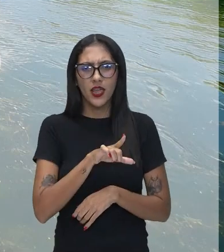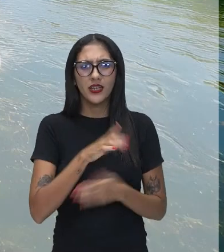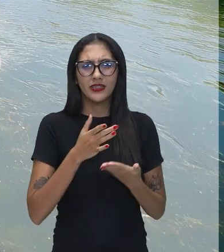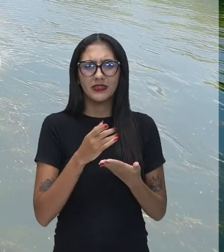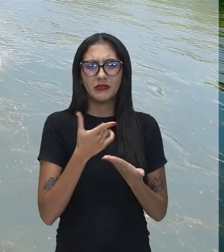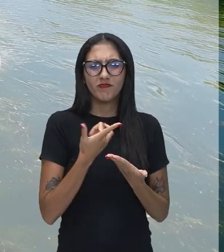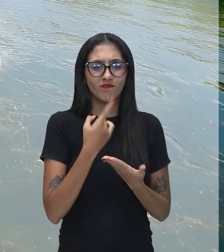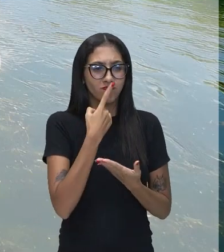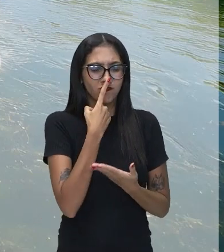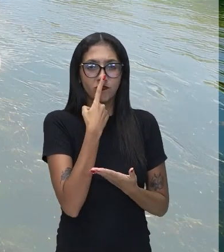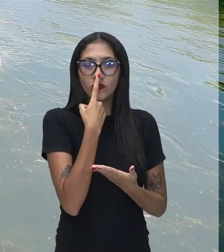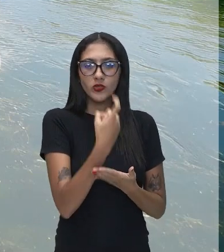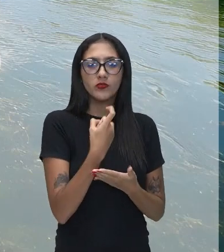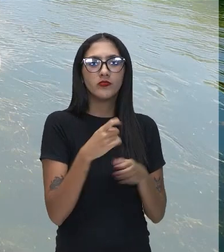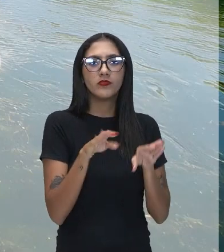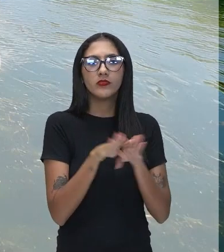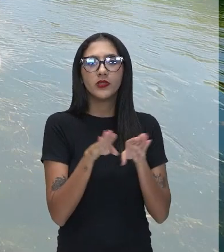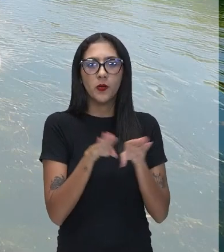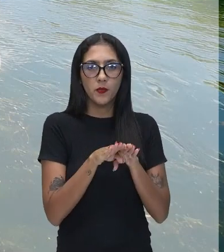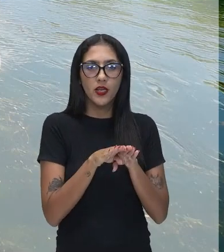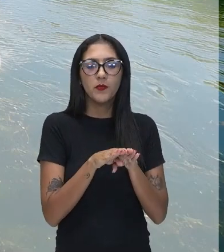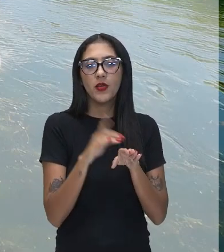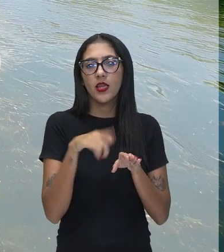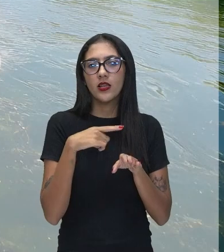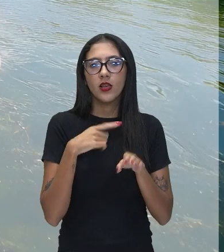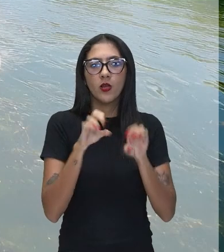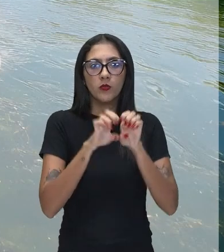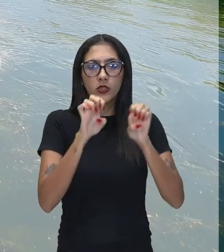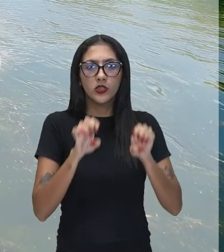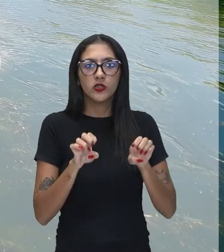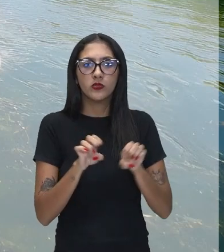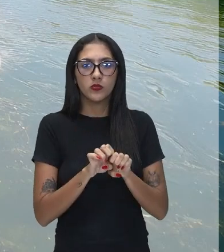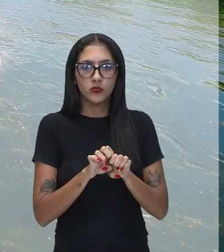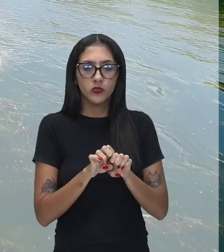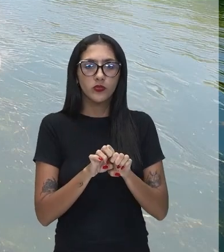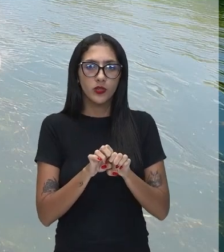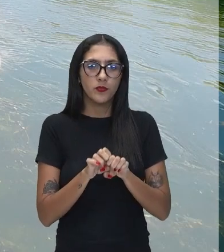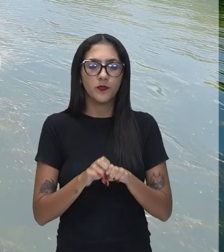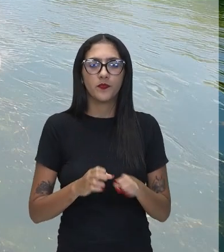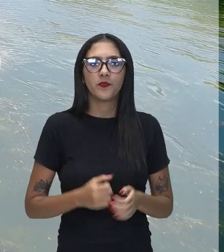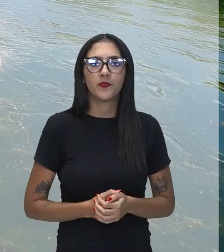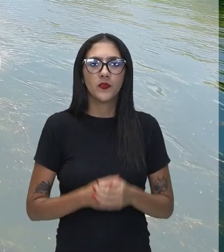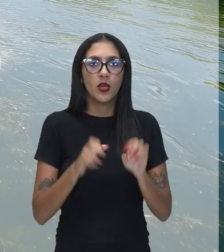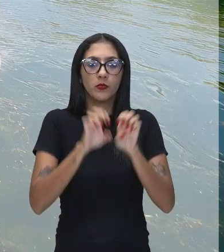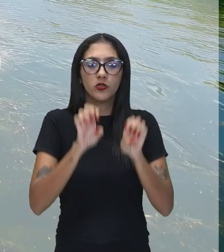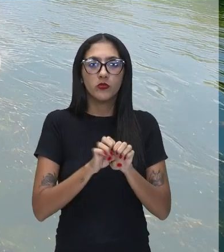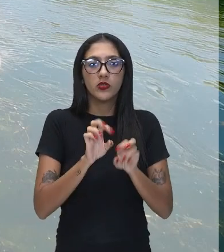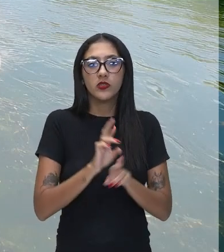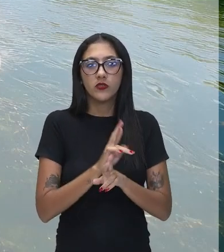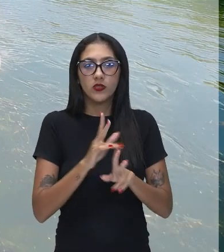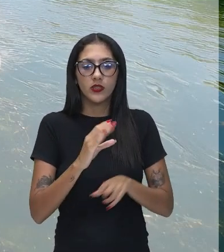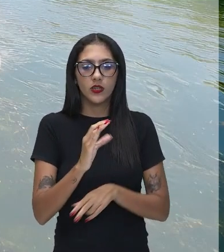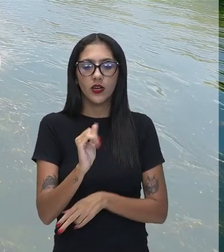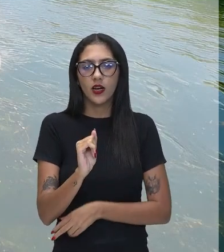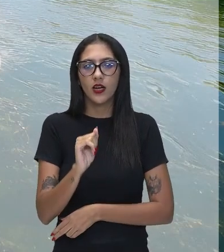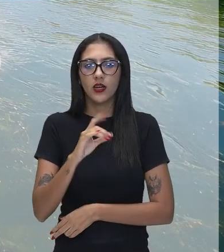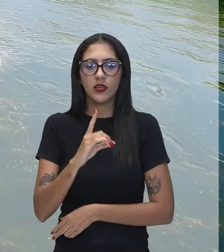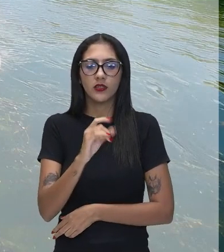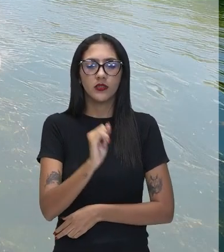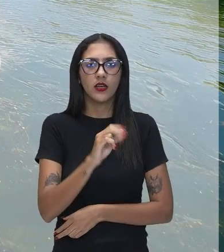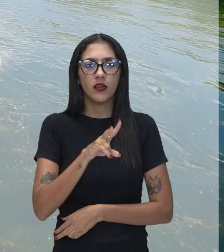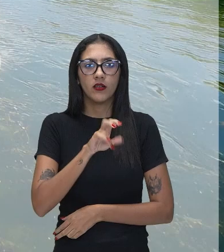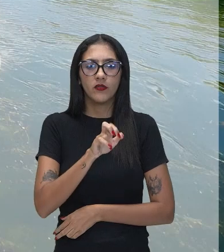aqui, só que em vez de ser 1,4 diaminobutano, seria 1,5 diaminopentano, que é a cadaverina. Então,